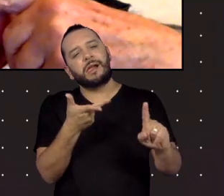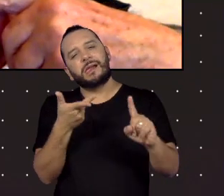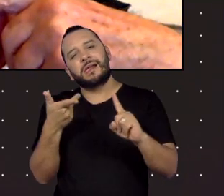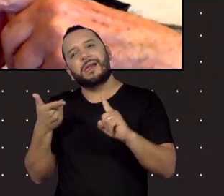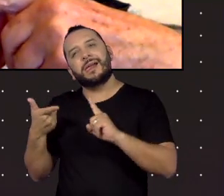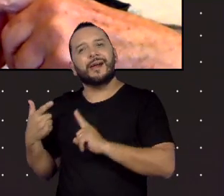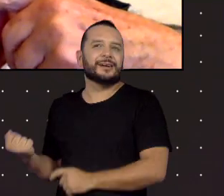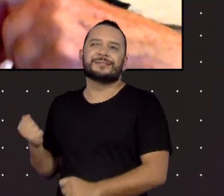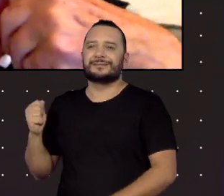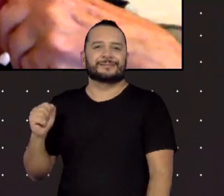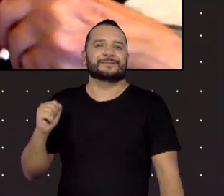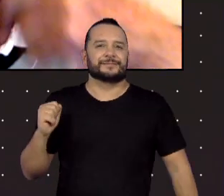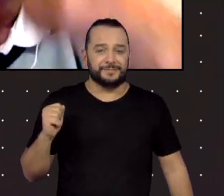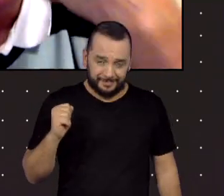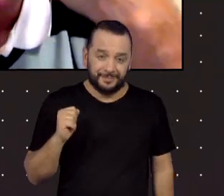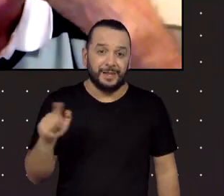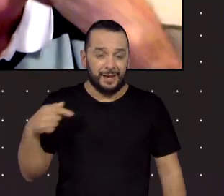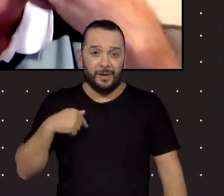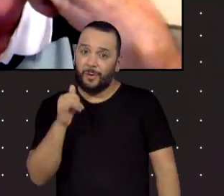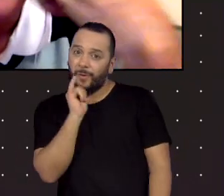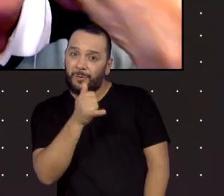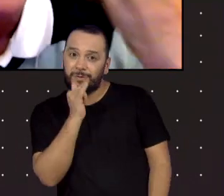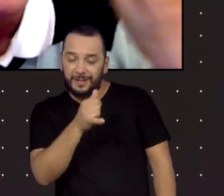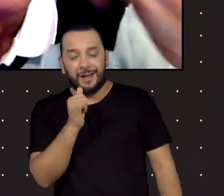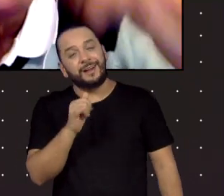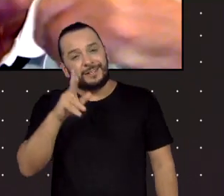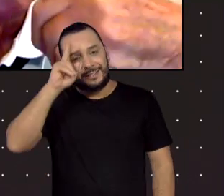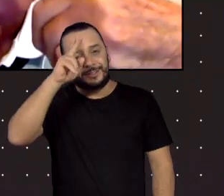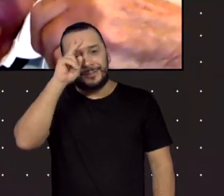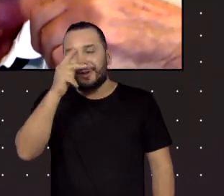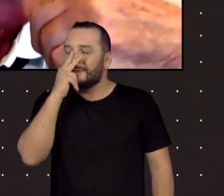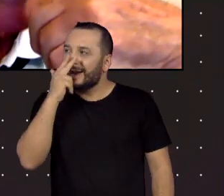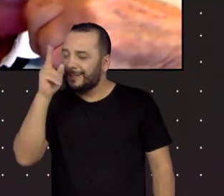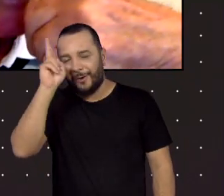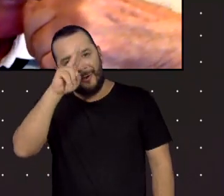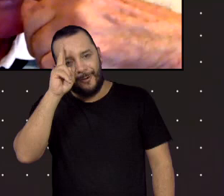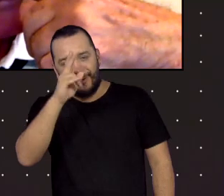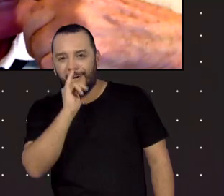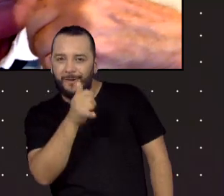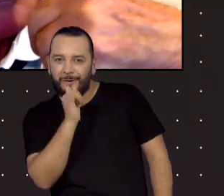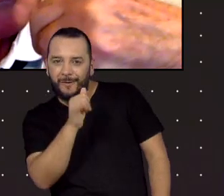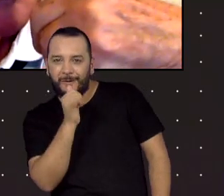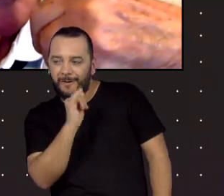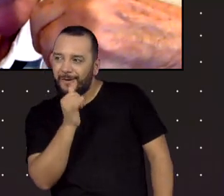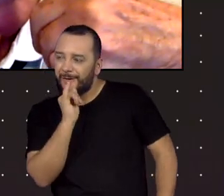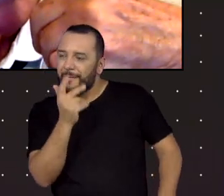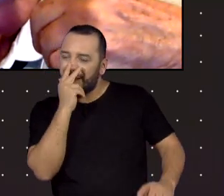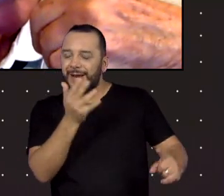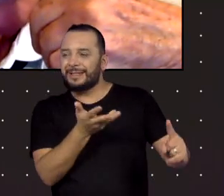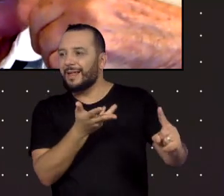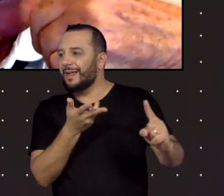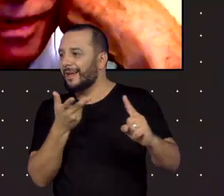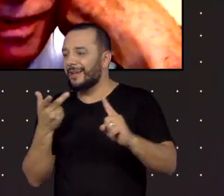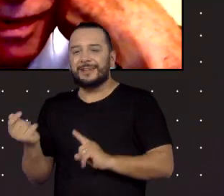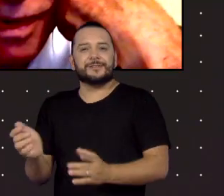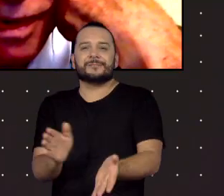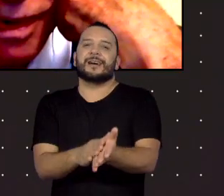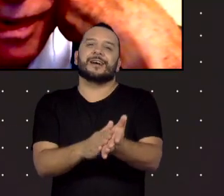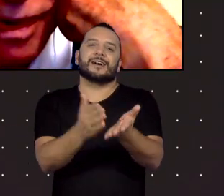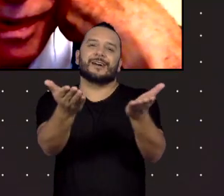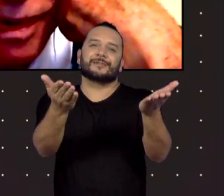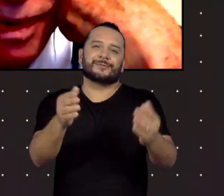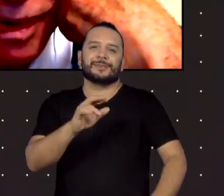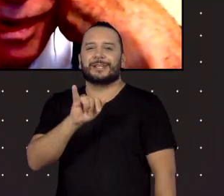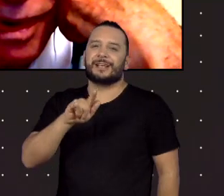contar histórias, e de certa forma nos seduz. E tudo acabou dando muito certo. Bravo, Loyola! Então